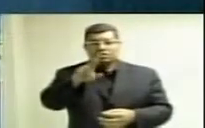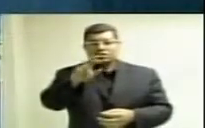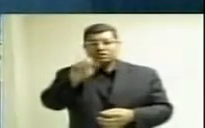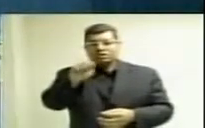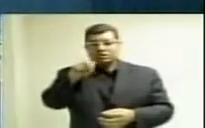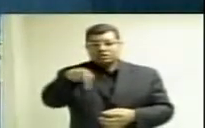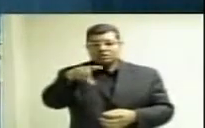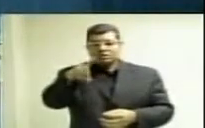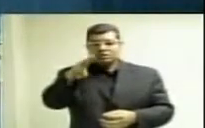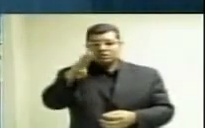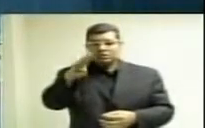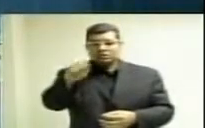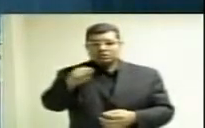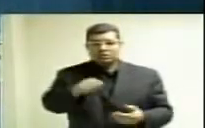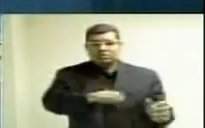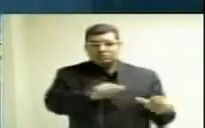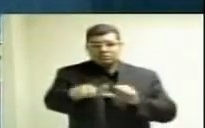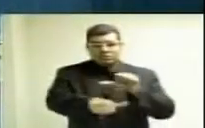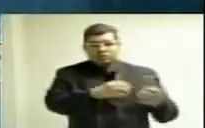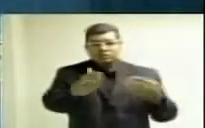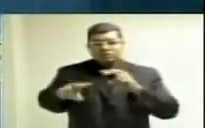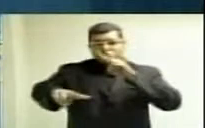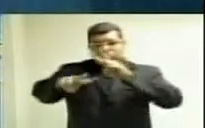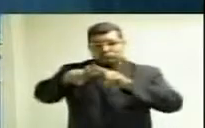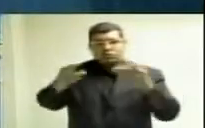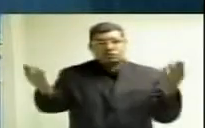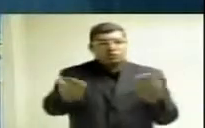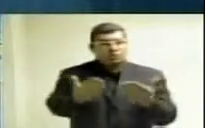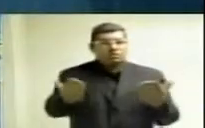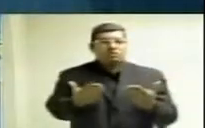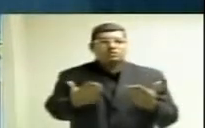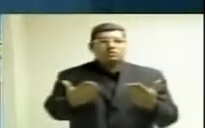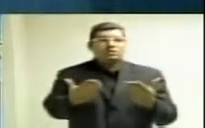de transferir imediatamente todos os presos hoje